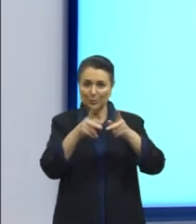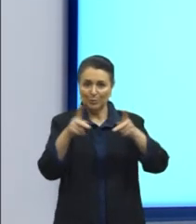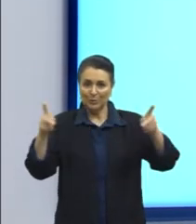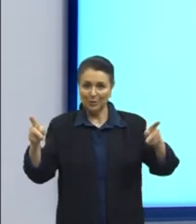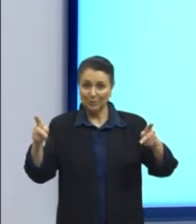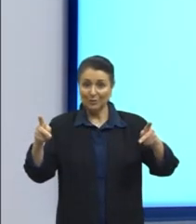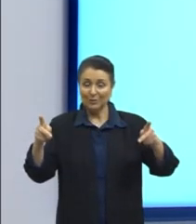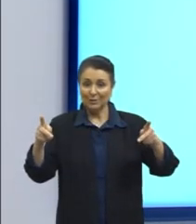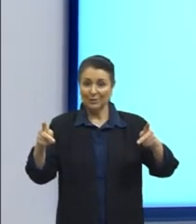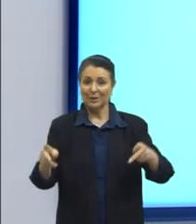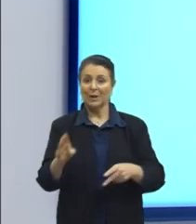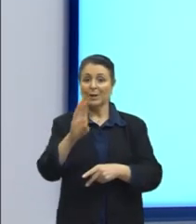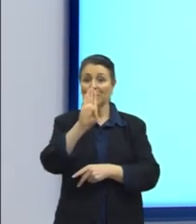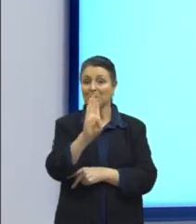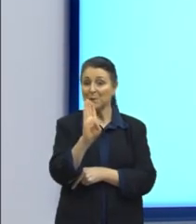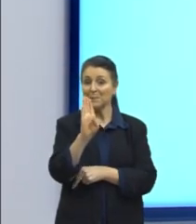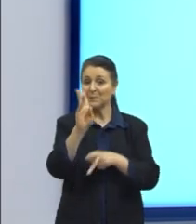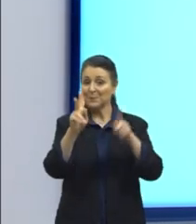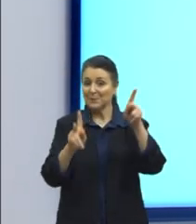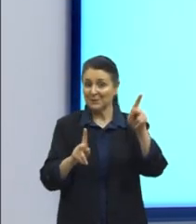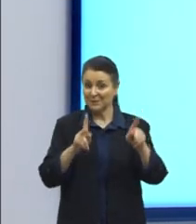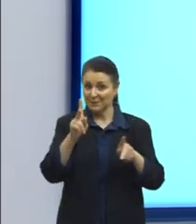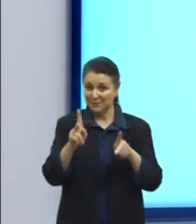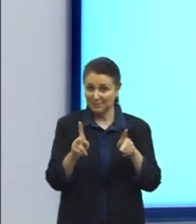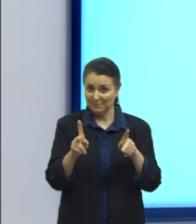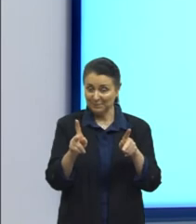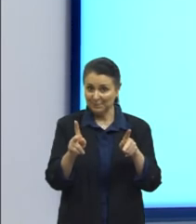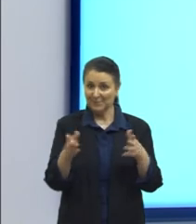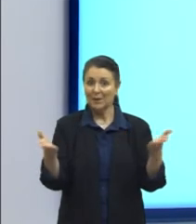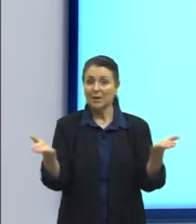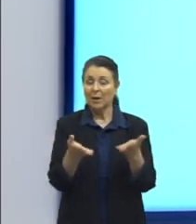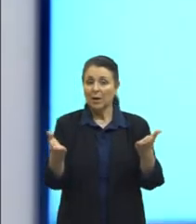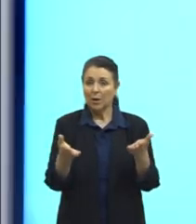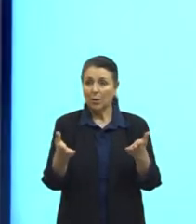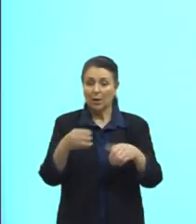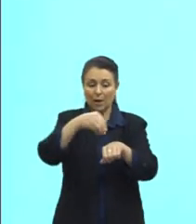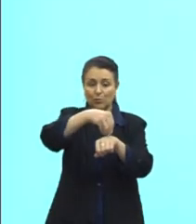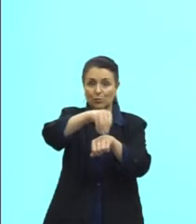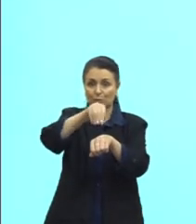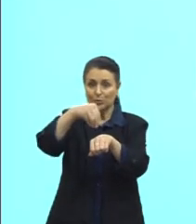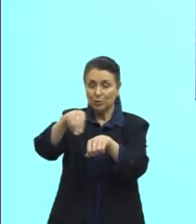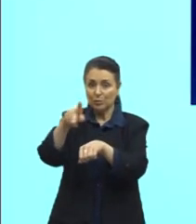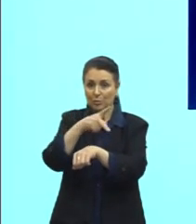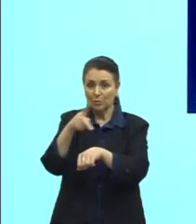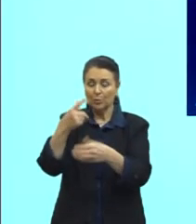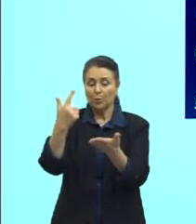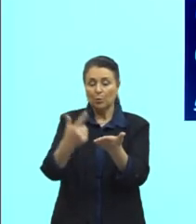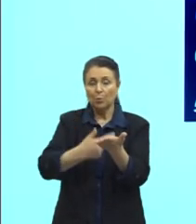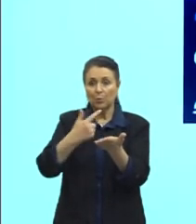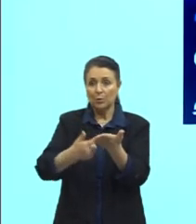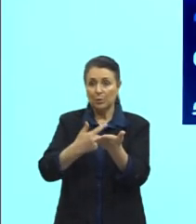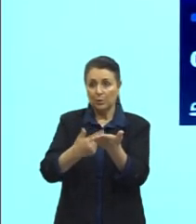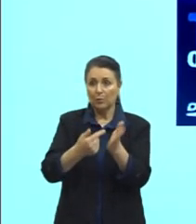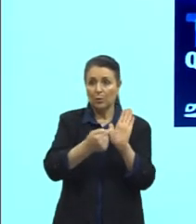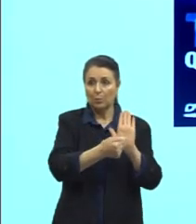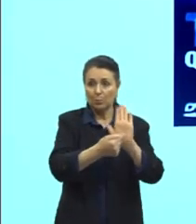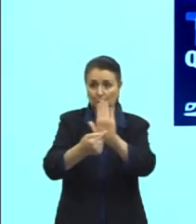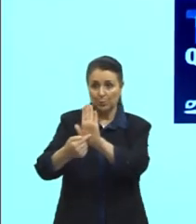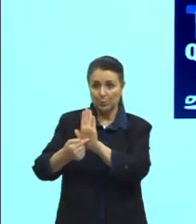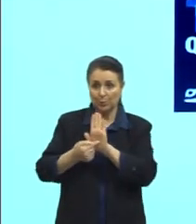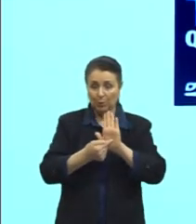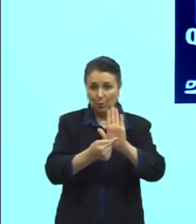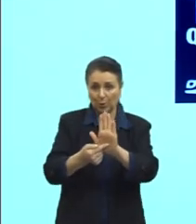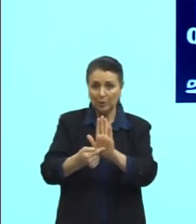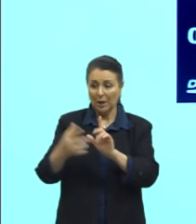da bipolaridade e aqui gente deixar como dicas né um livro que mostra esse